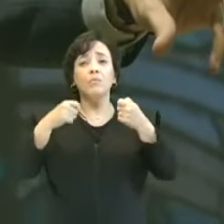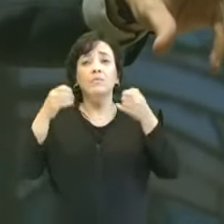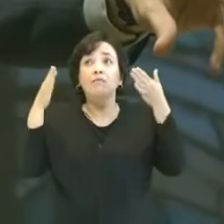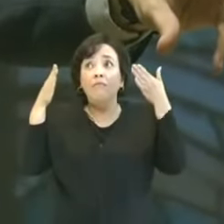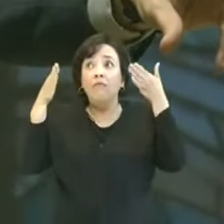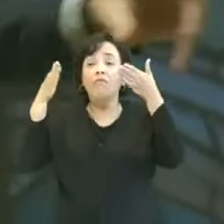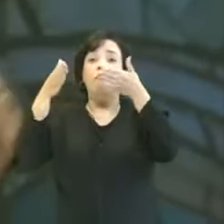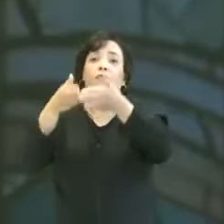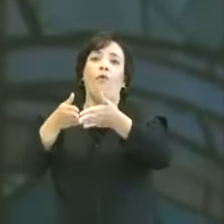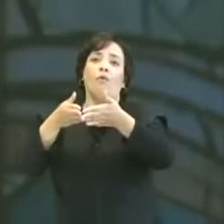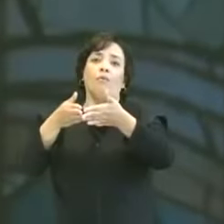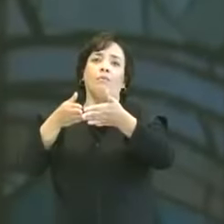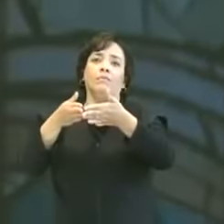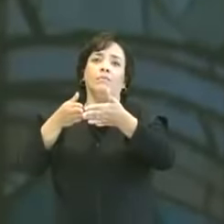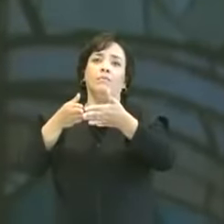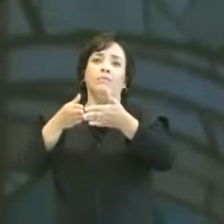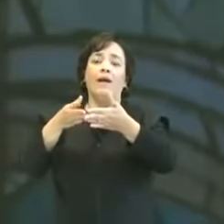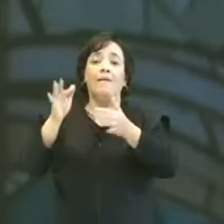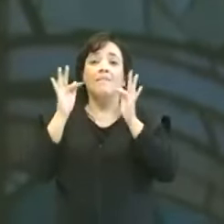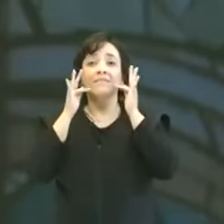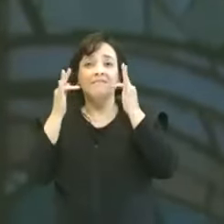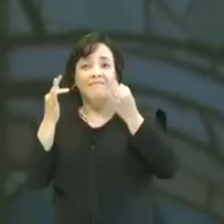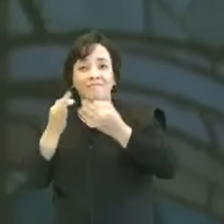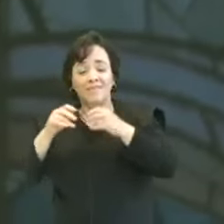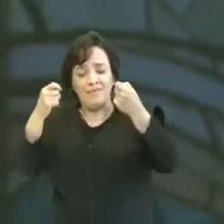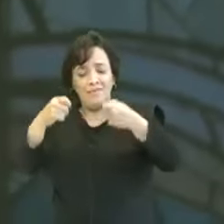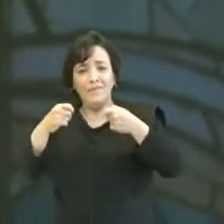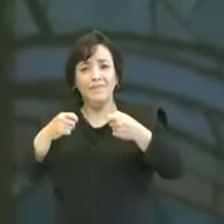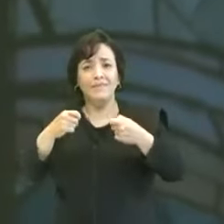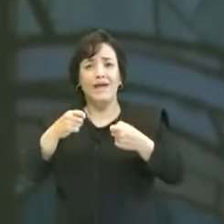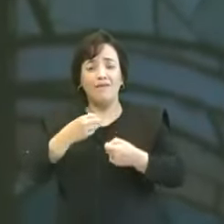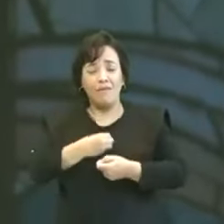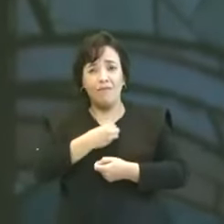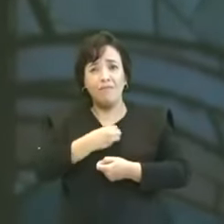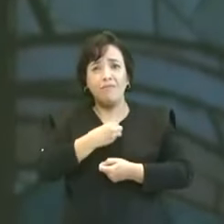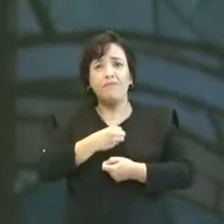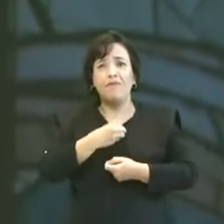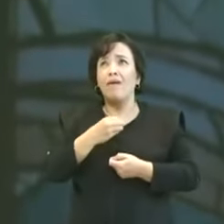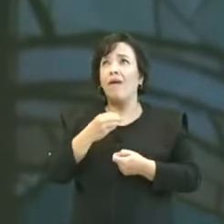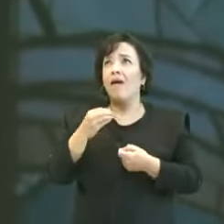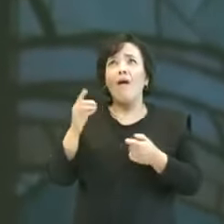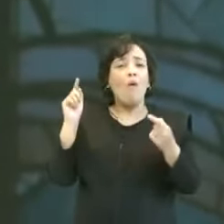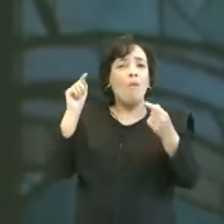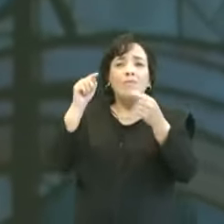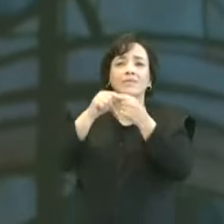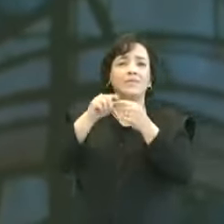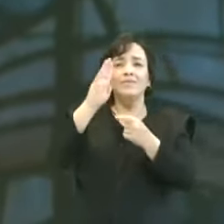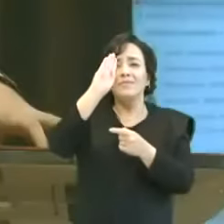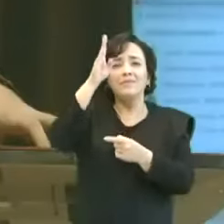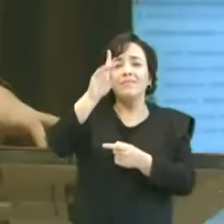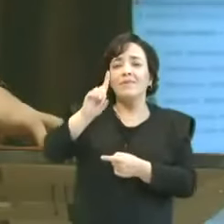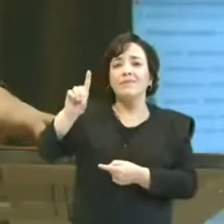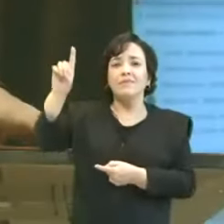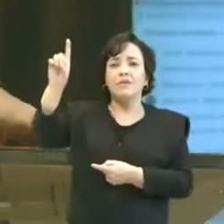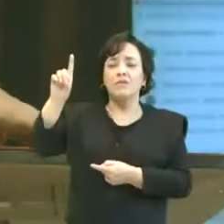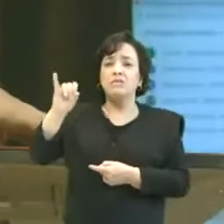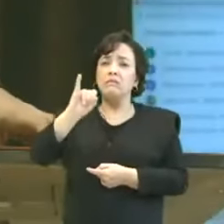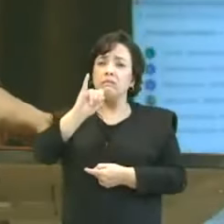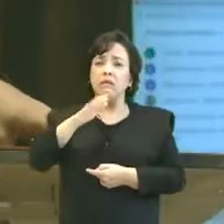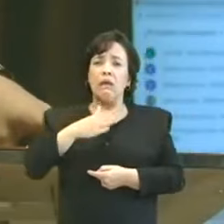Senhor. As minhas dores diante dessa revelação de Deus perdem o sentido. Os meus problemas